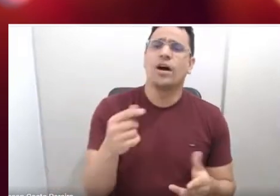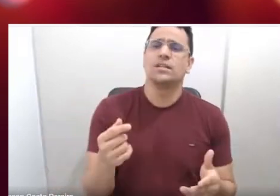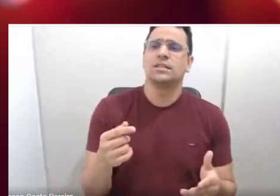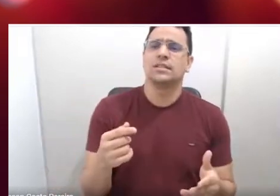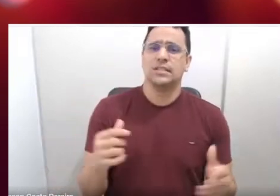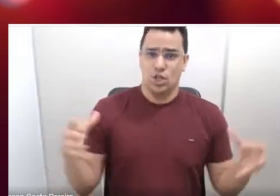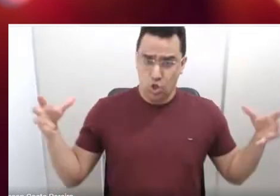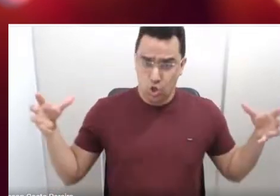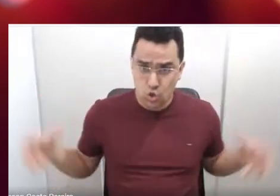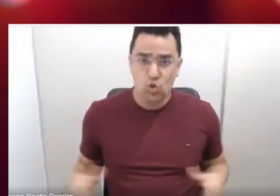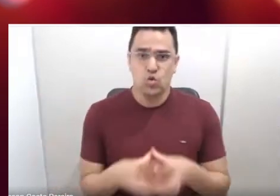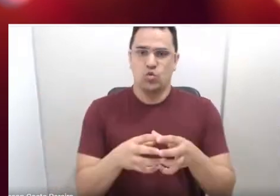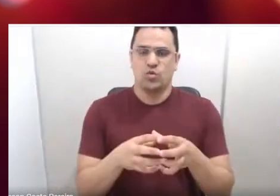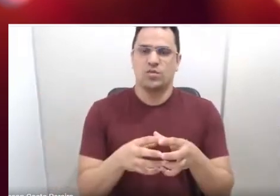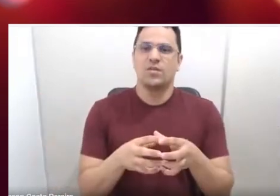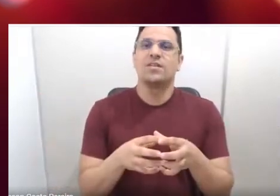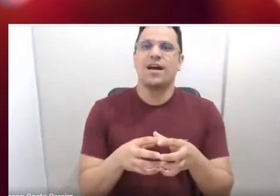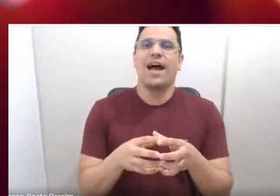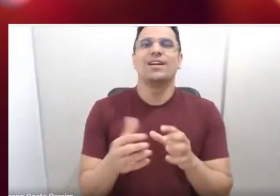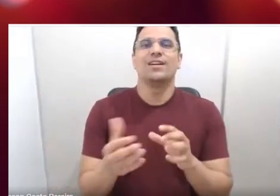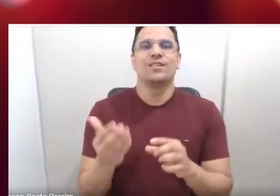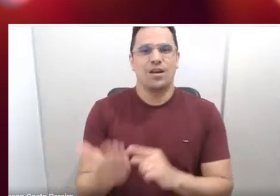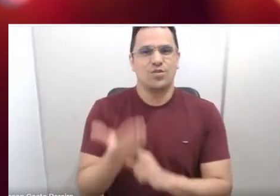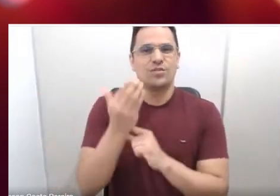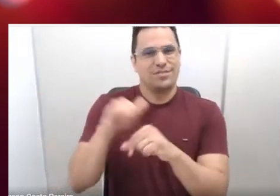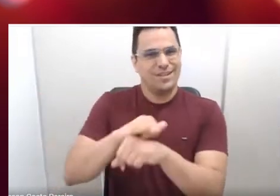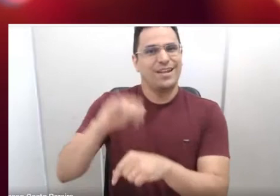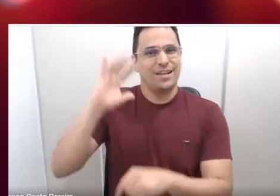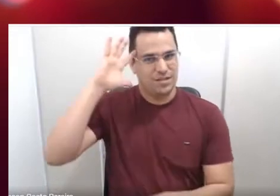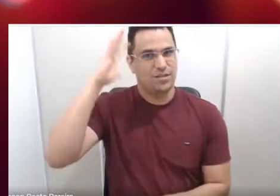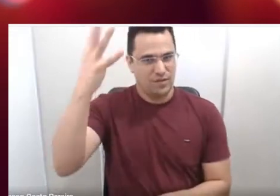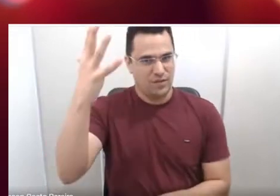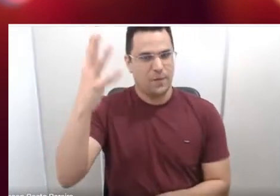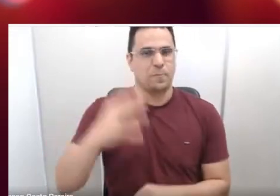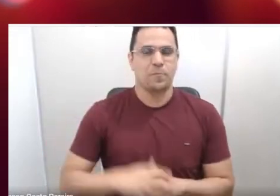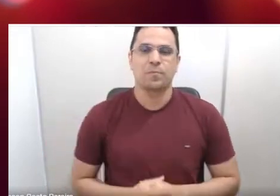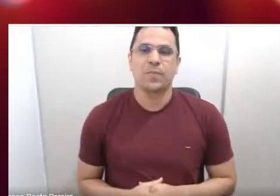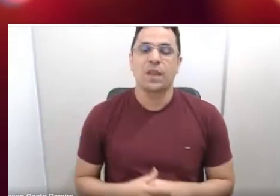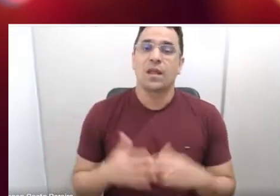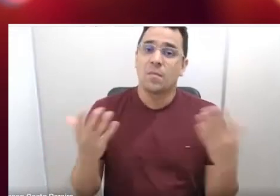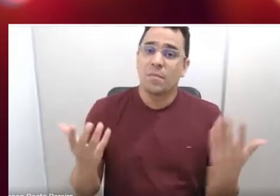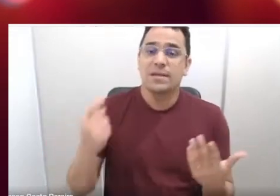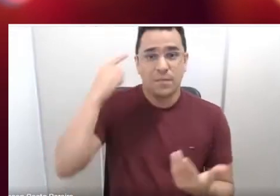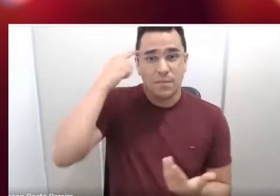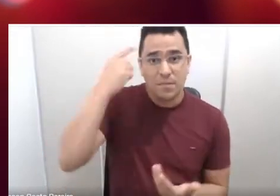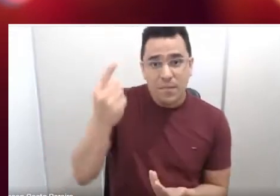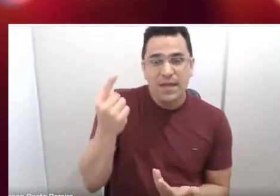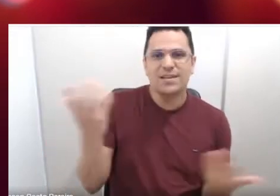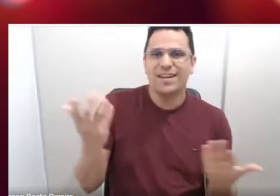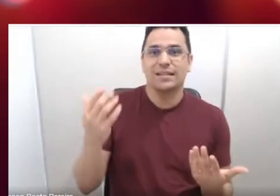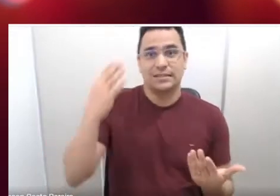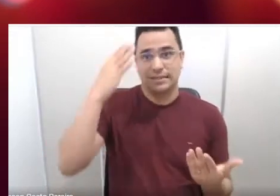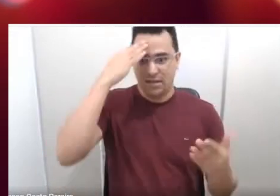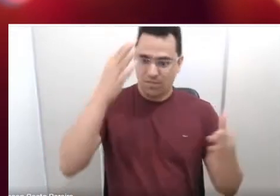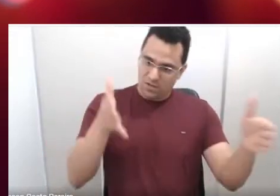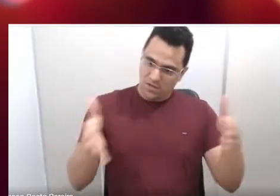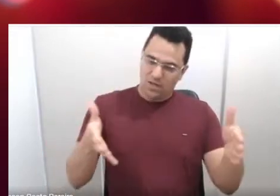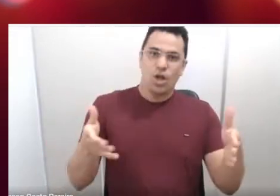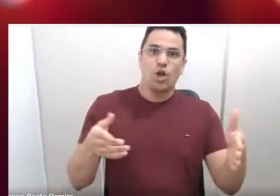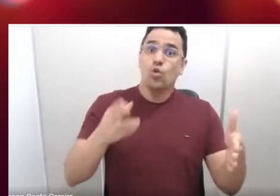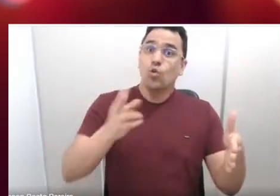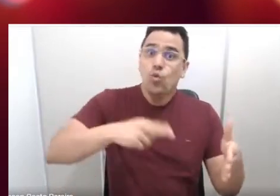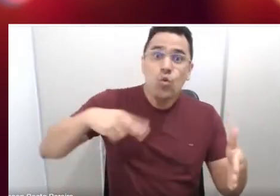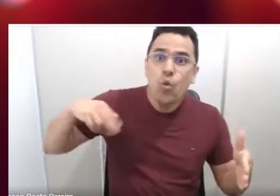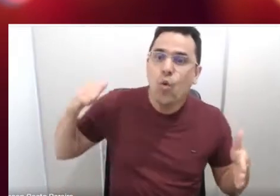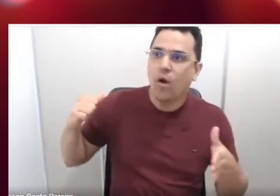coletivas para esses problemas. É a novidade, nós nunca enfrentamos isso, essa nossa geração nunca passou por um período pandêmico de isolamento